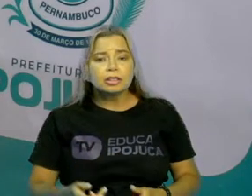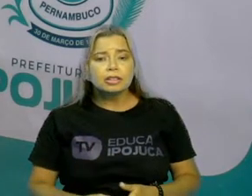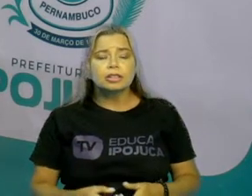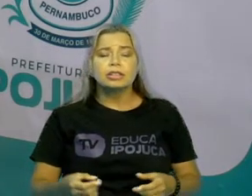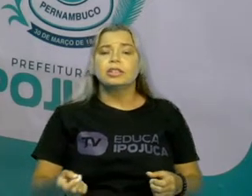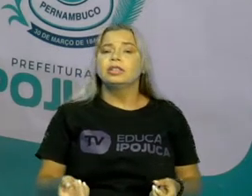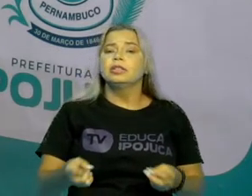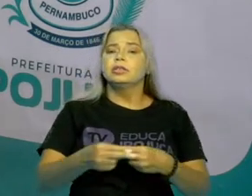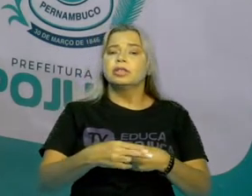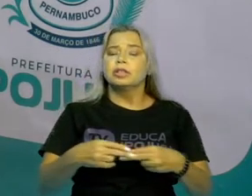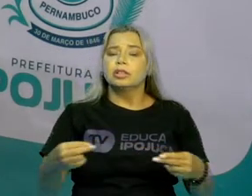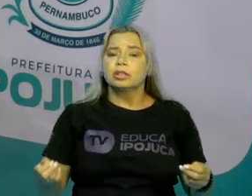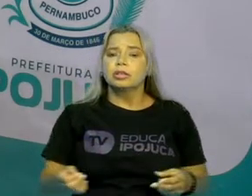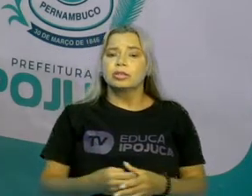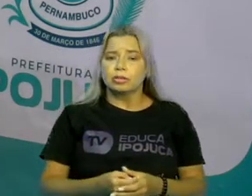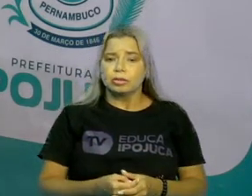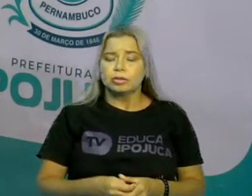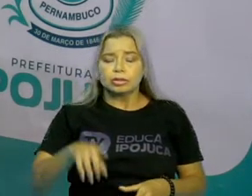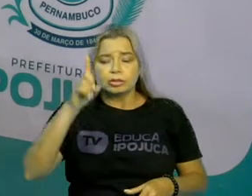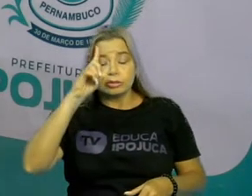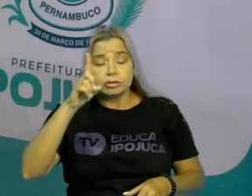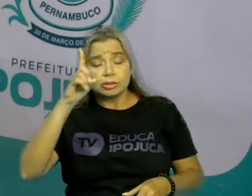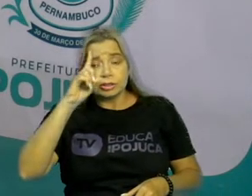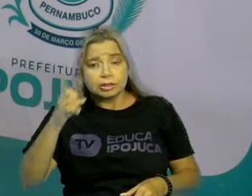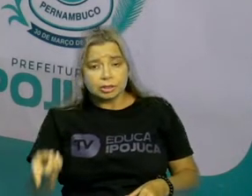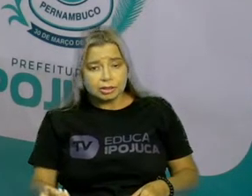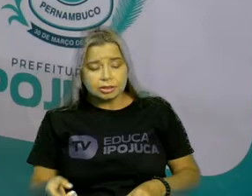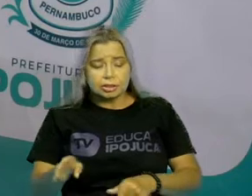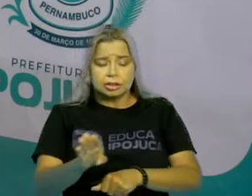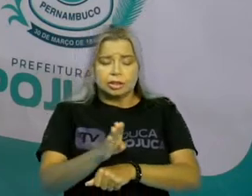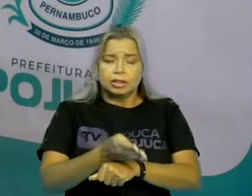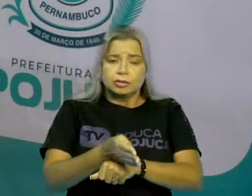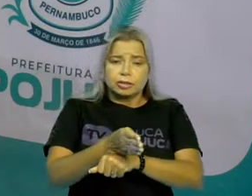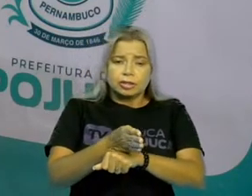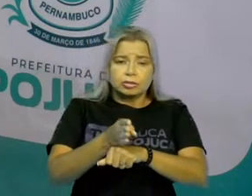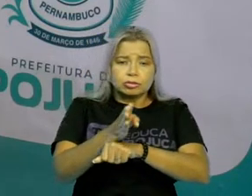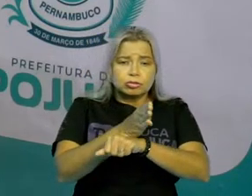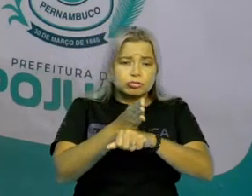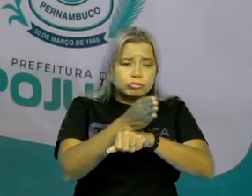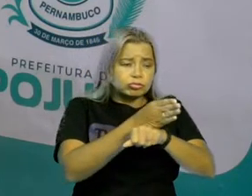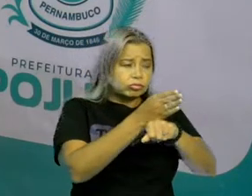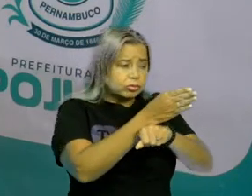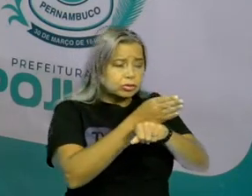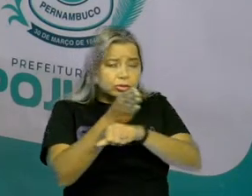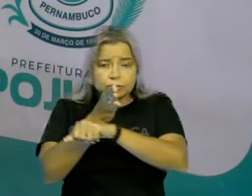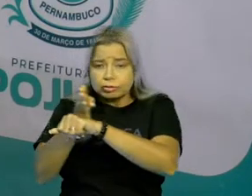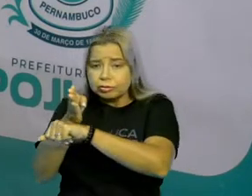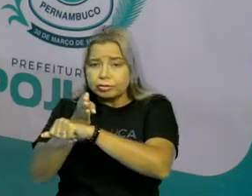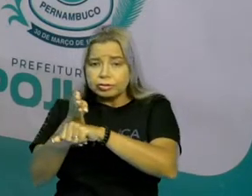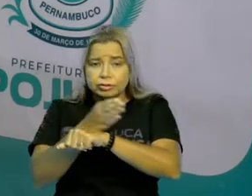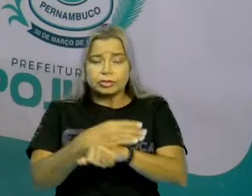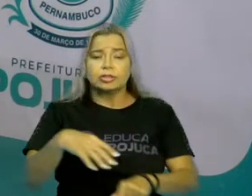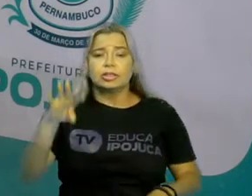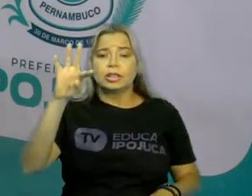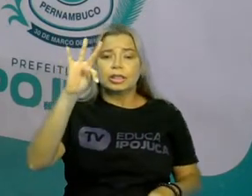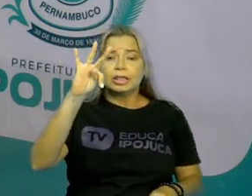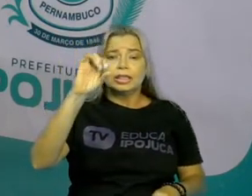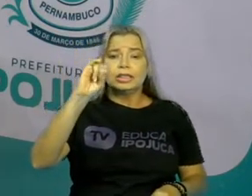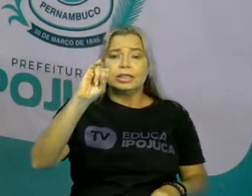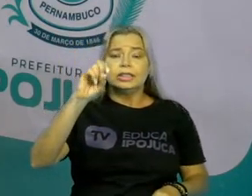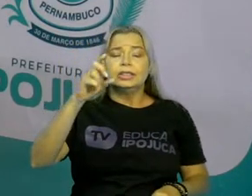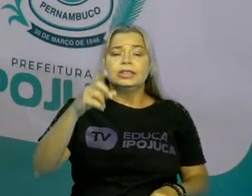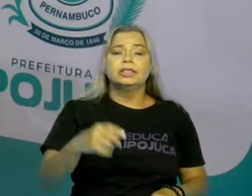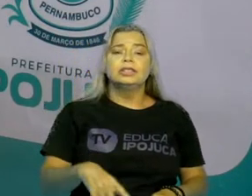nossa modernidade, que é os vídeos de TikTok, né, que o pessoal faz muito. Cada um faz o seu vídeo do seu jeito e vai criando